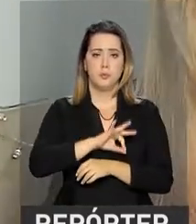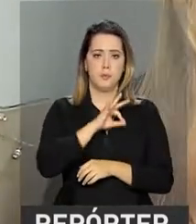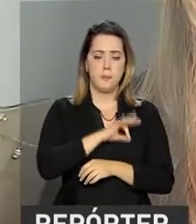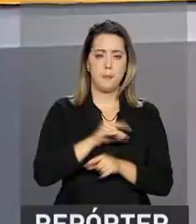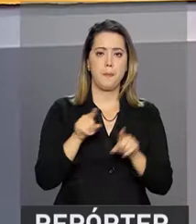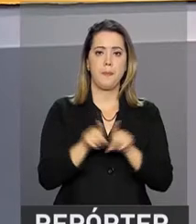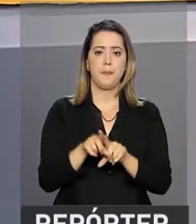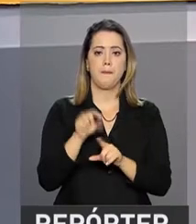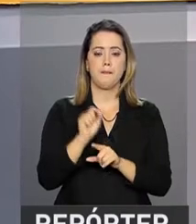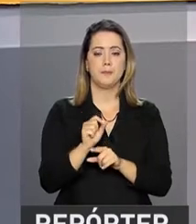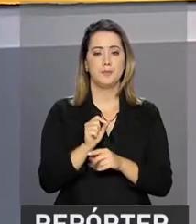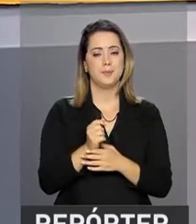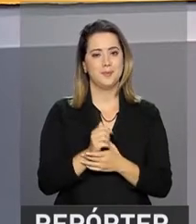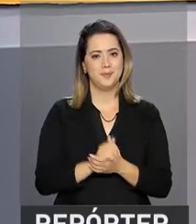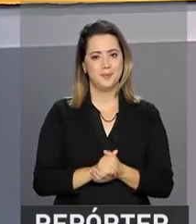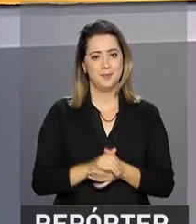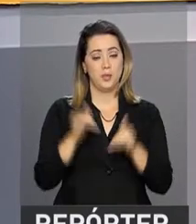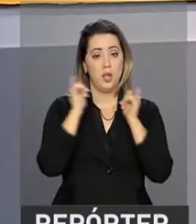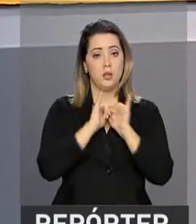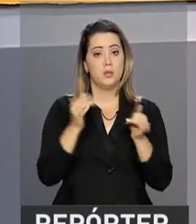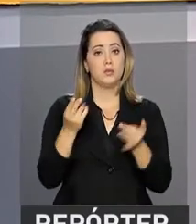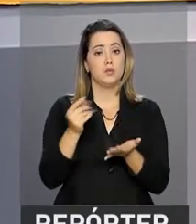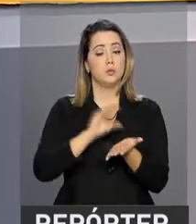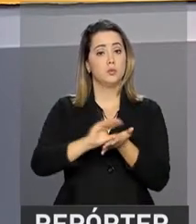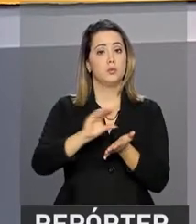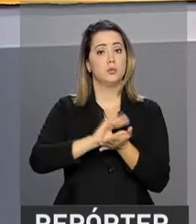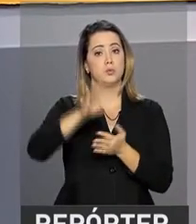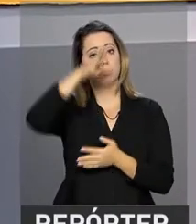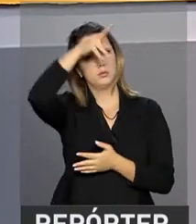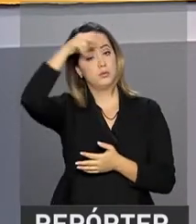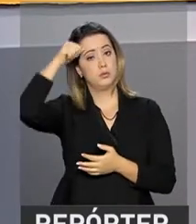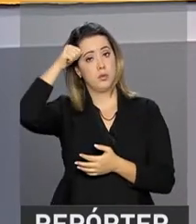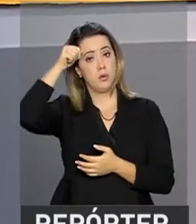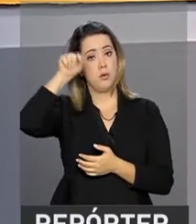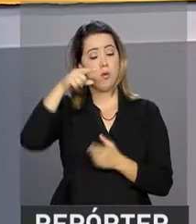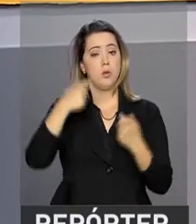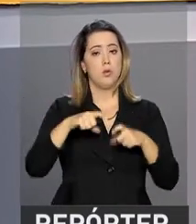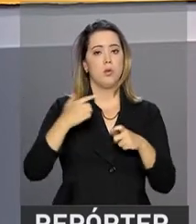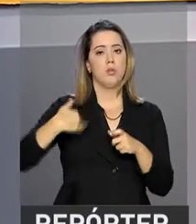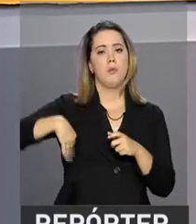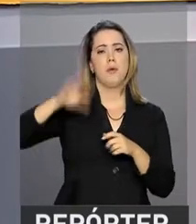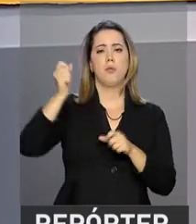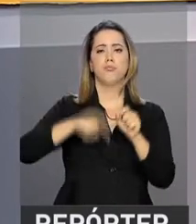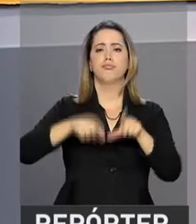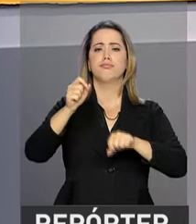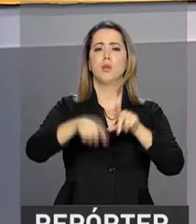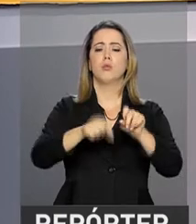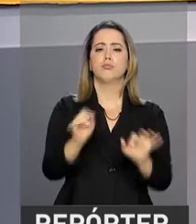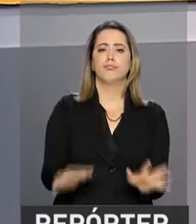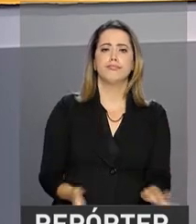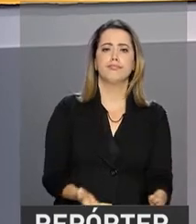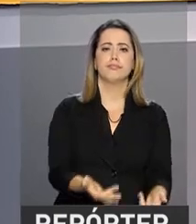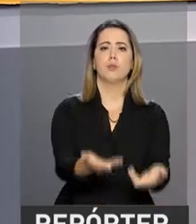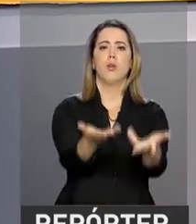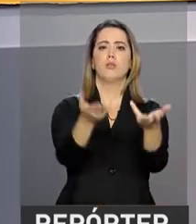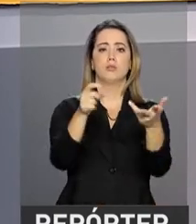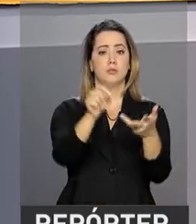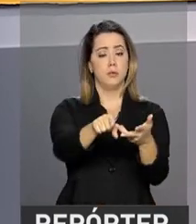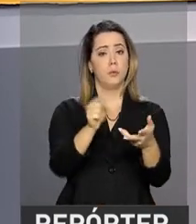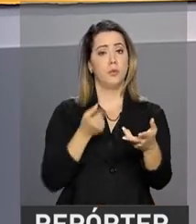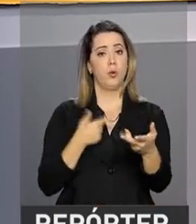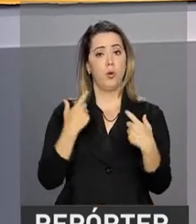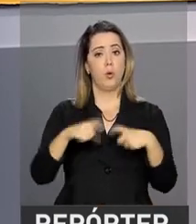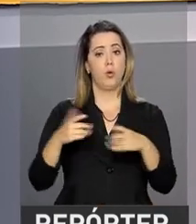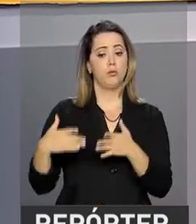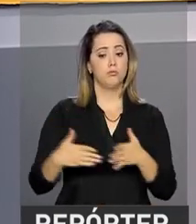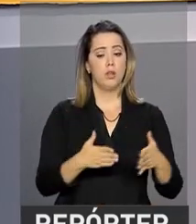mundo ao anunciar os investimentos em mato grosso estado que é o maior produtor de grãos do país a principal via de escoamento